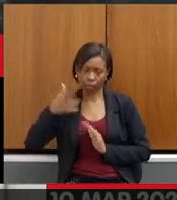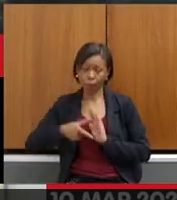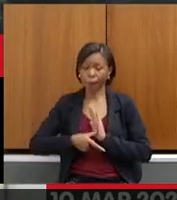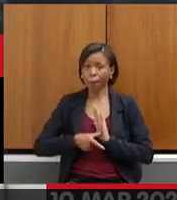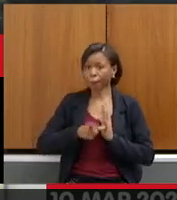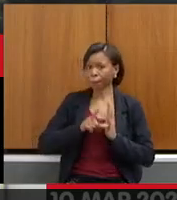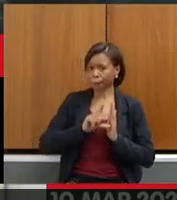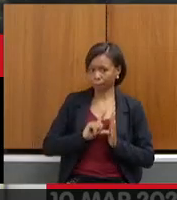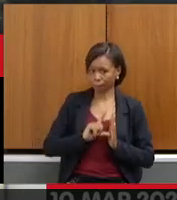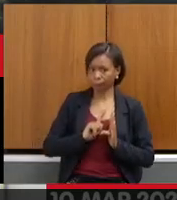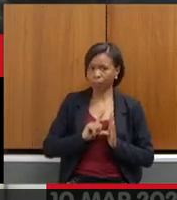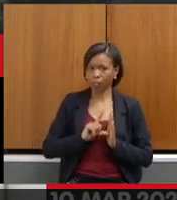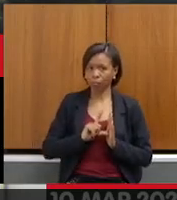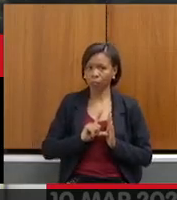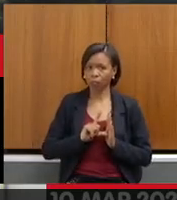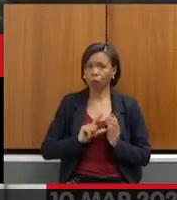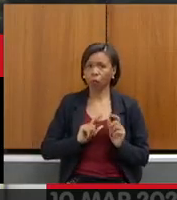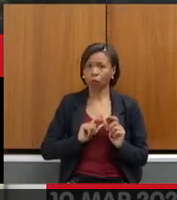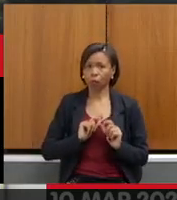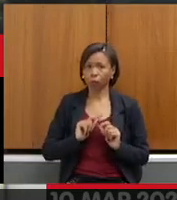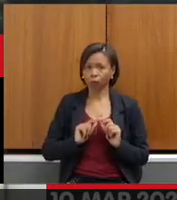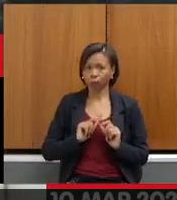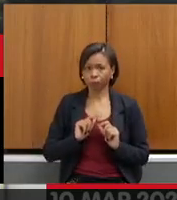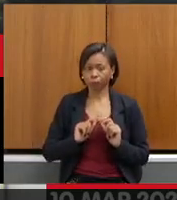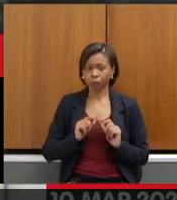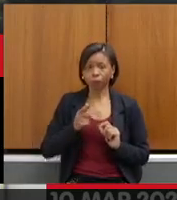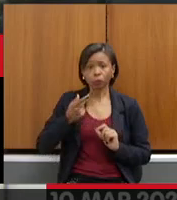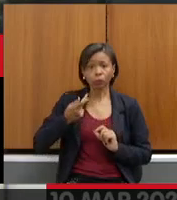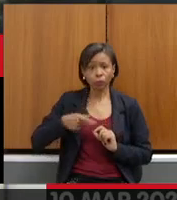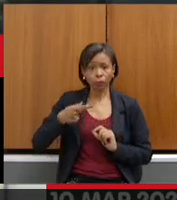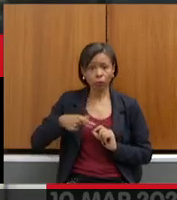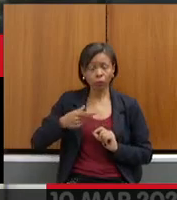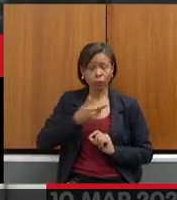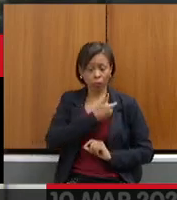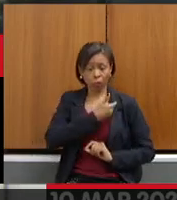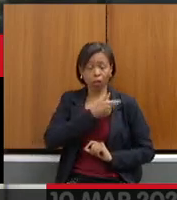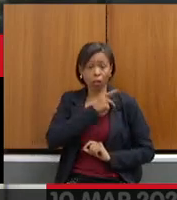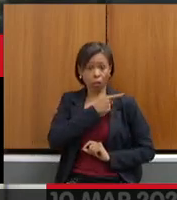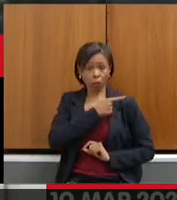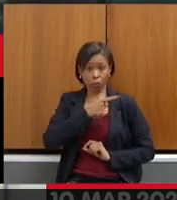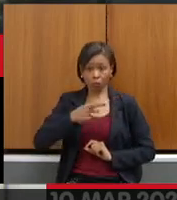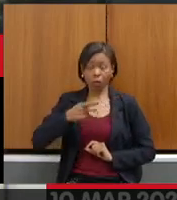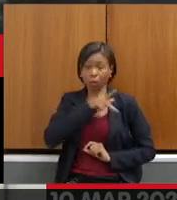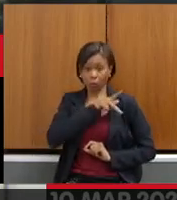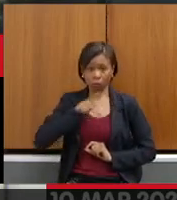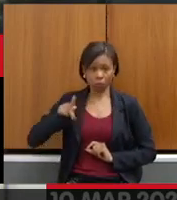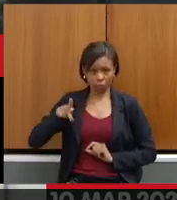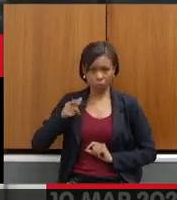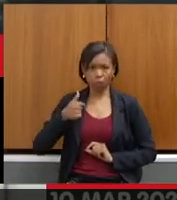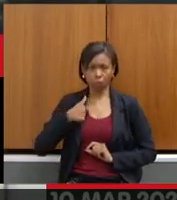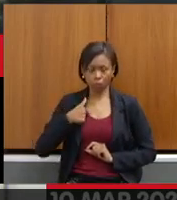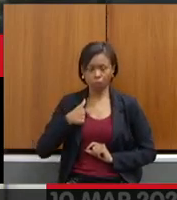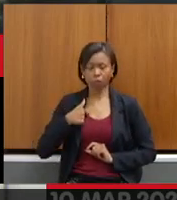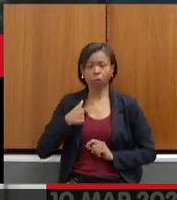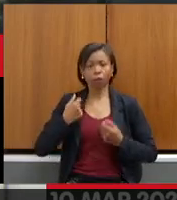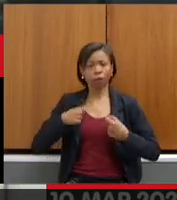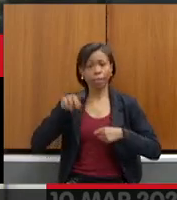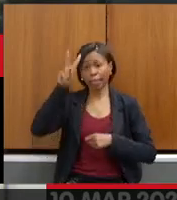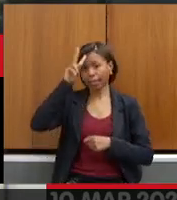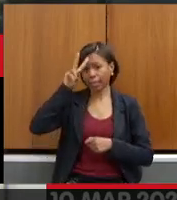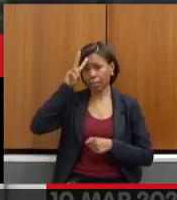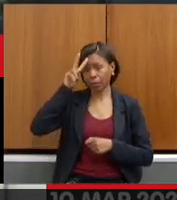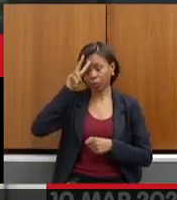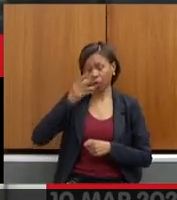Xavier esta a presidência não pode se esquecer aqui do nosso colega